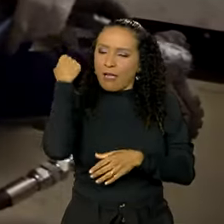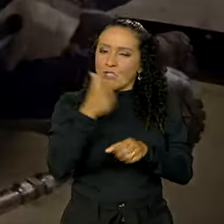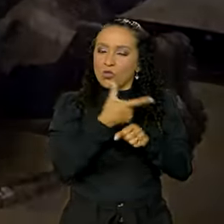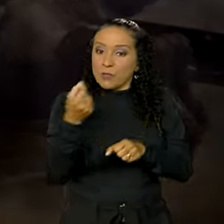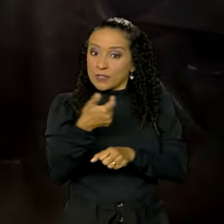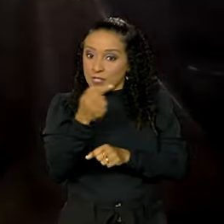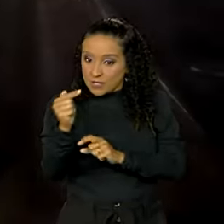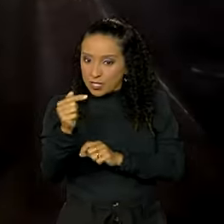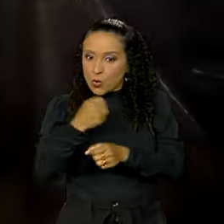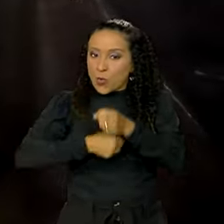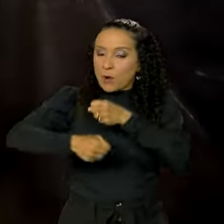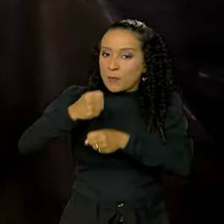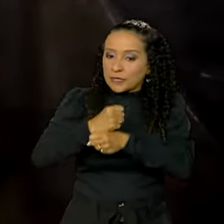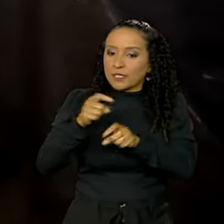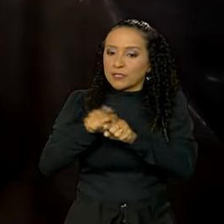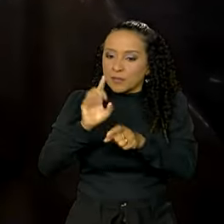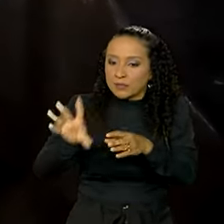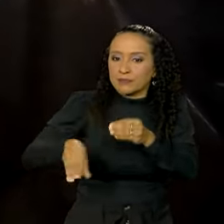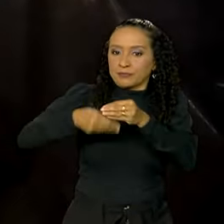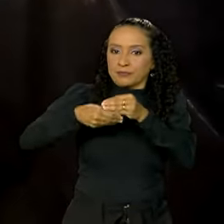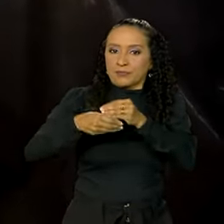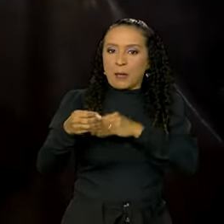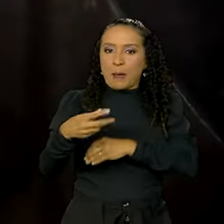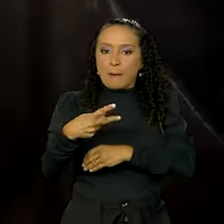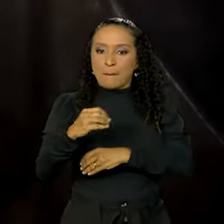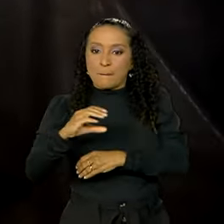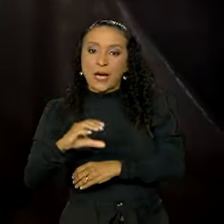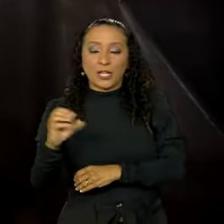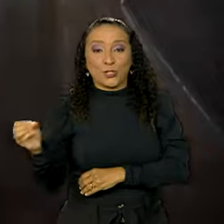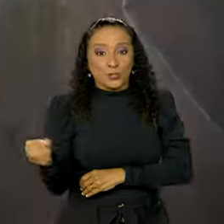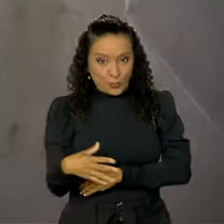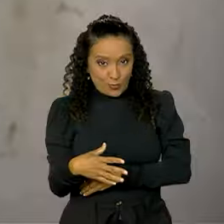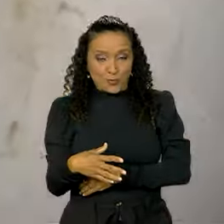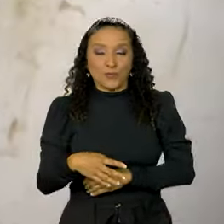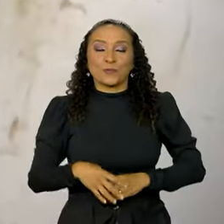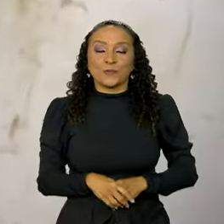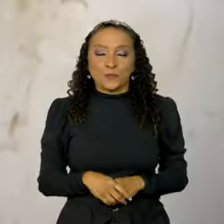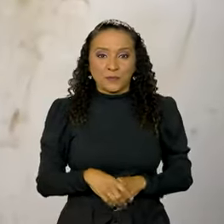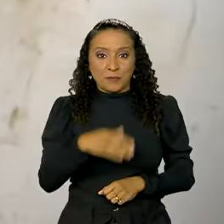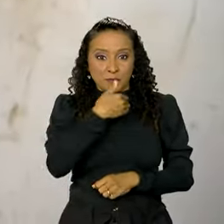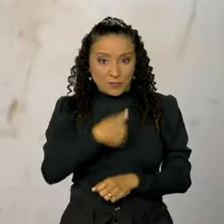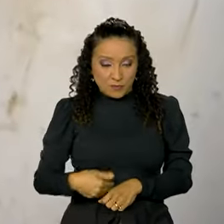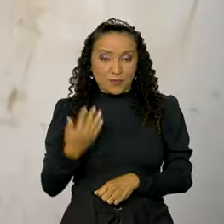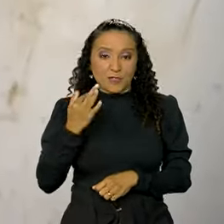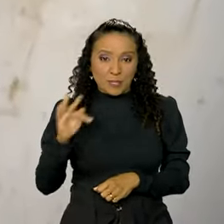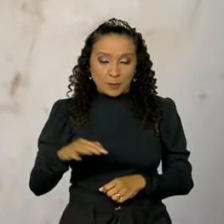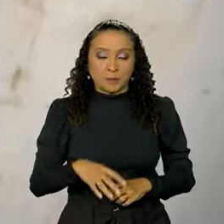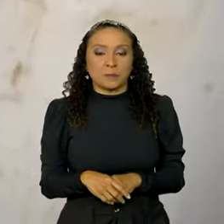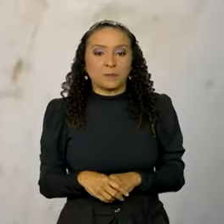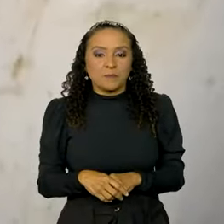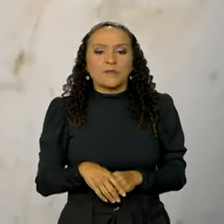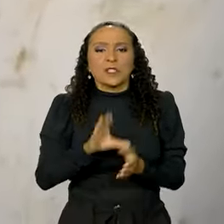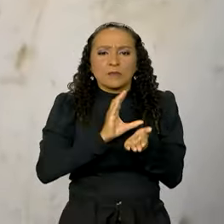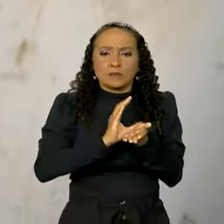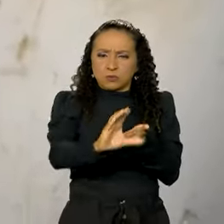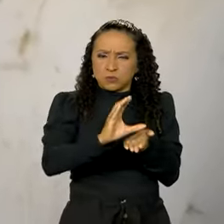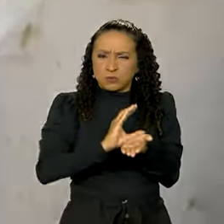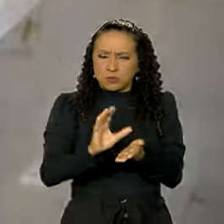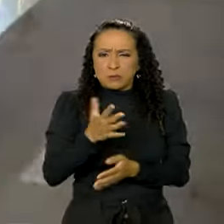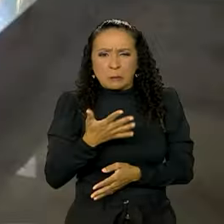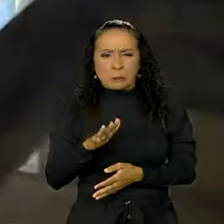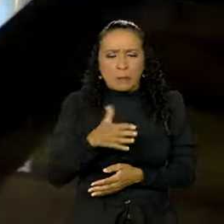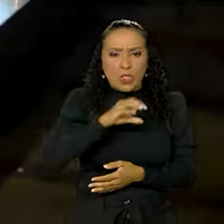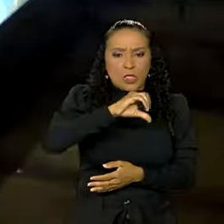ano passado foi incluído no novo PAC, o Programa de Aceleração do Crescimento do Governo Federal. Serão investidos cerca